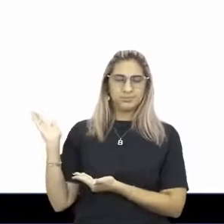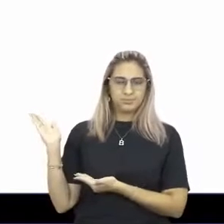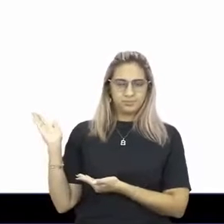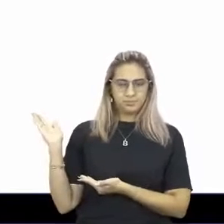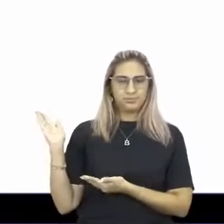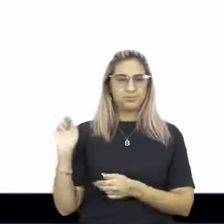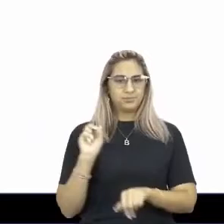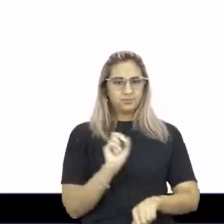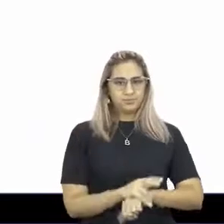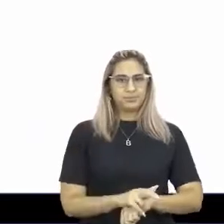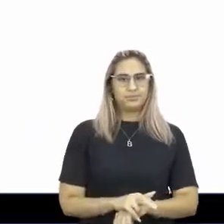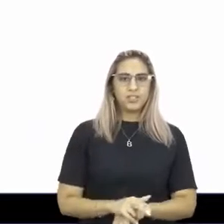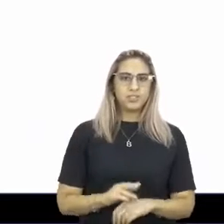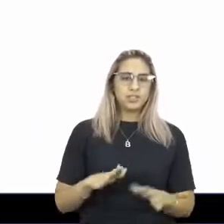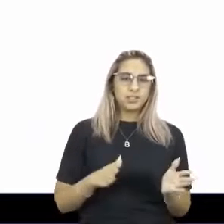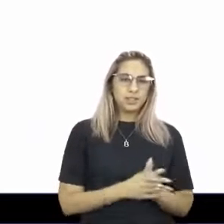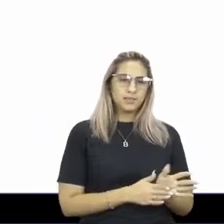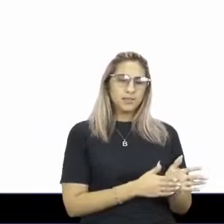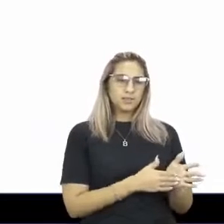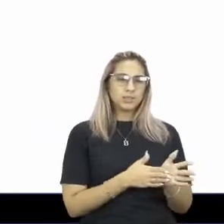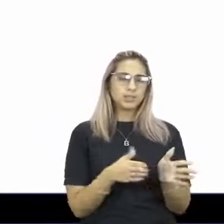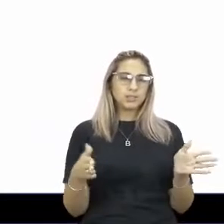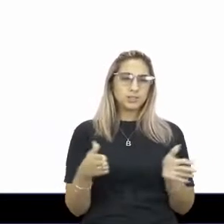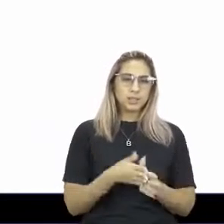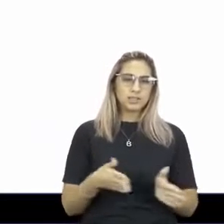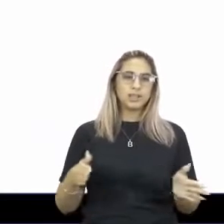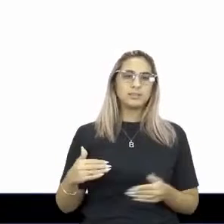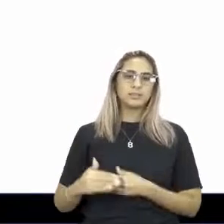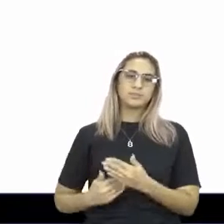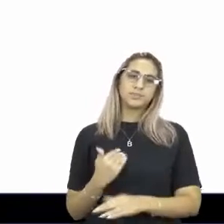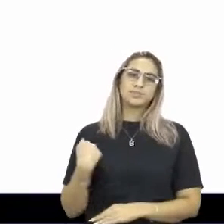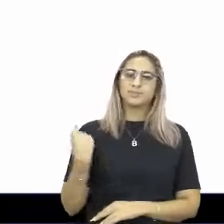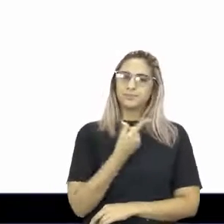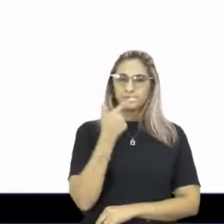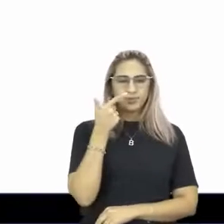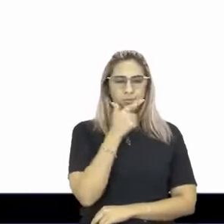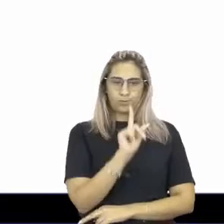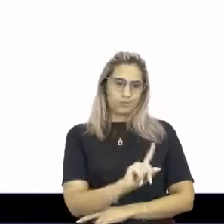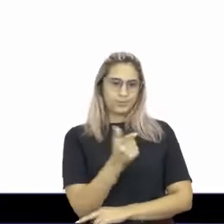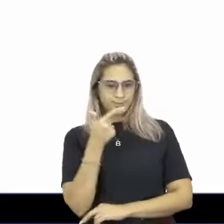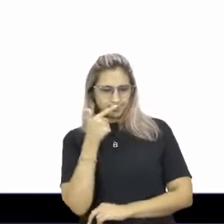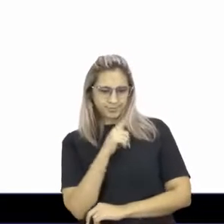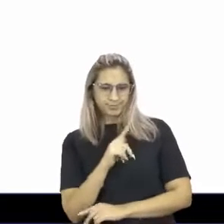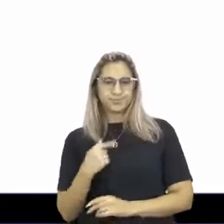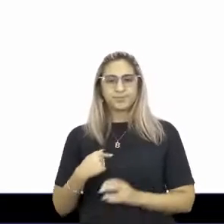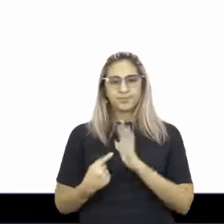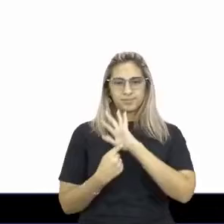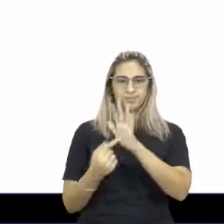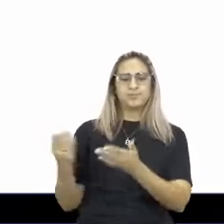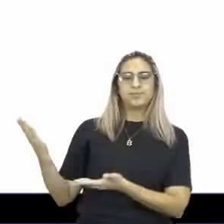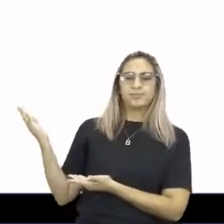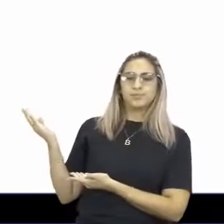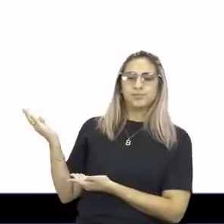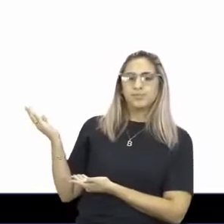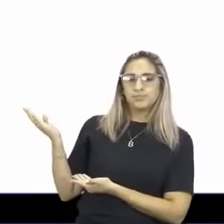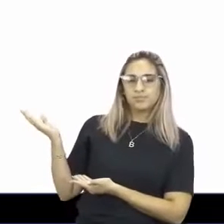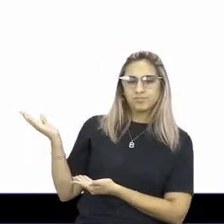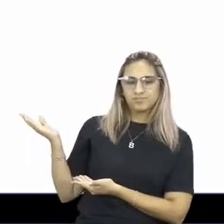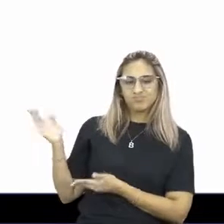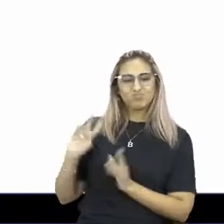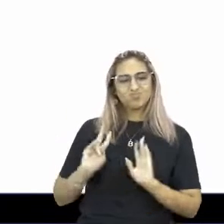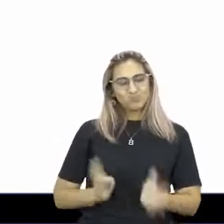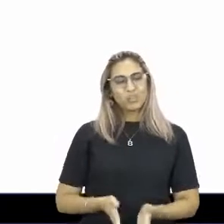entrar de novo para tentar mudar alguma opção, outra coisa assim, não vou conseguir, tá? Ele vai indicar que já existe uma